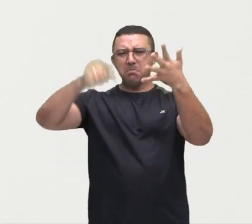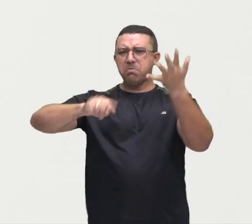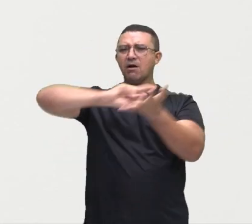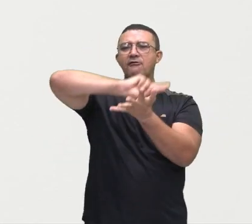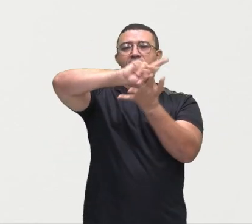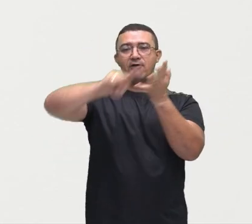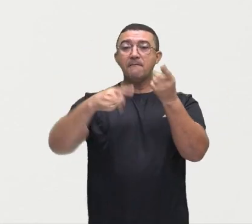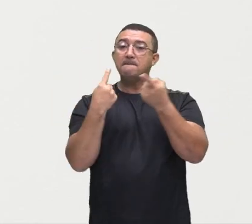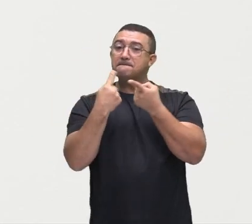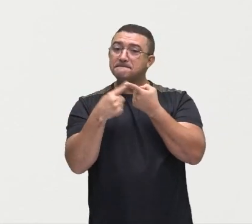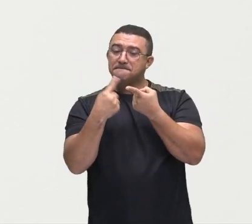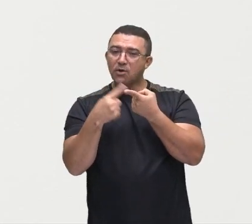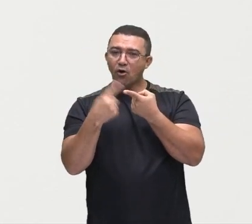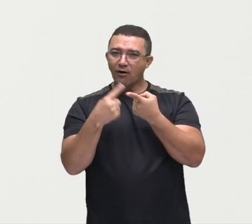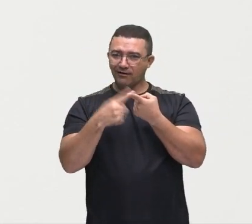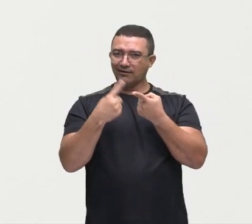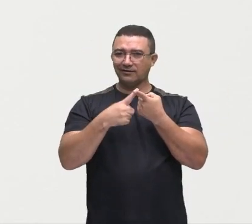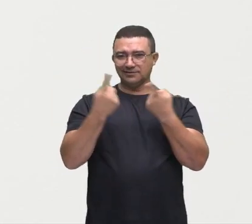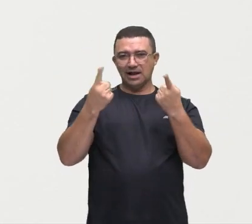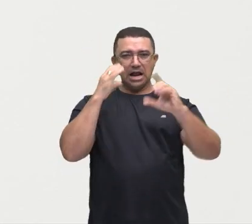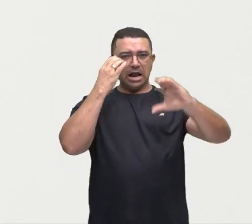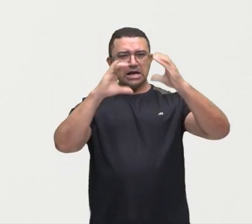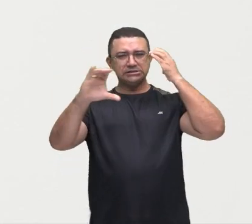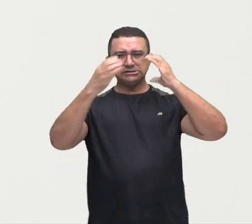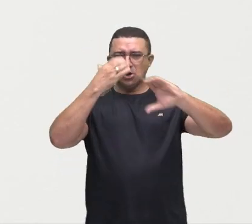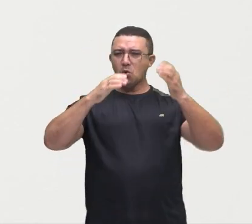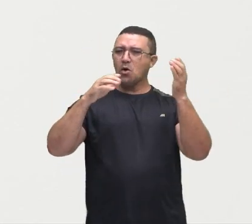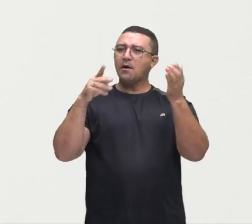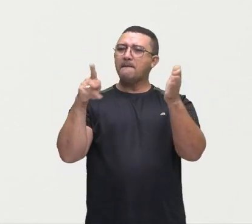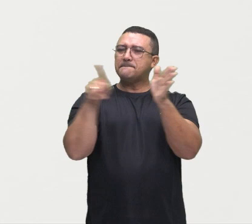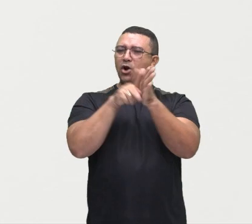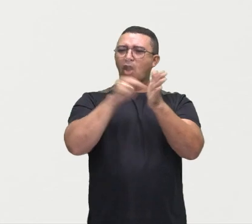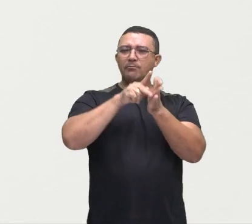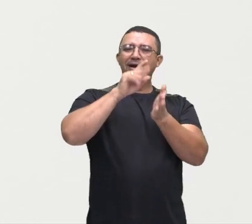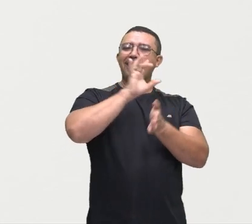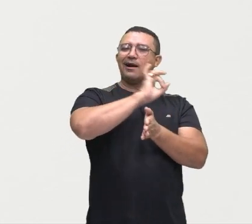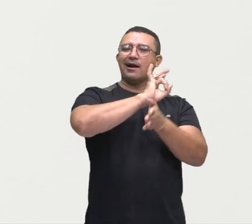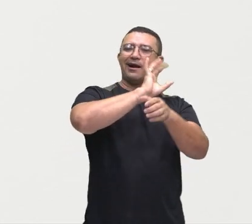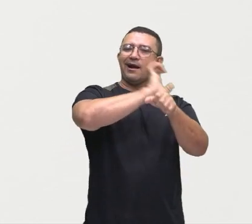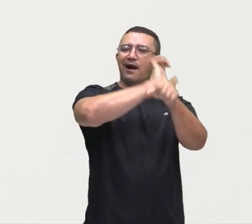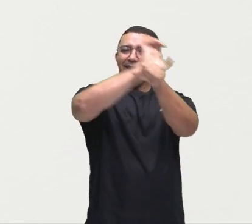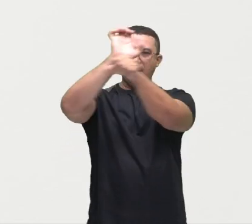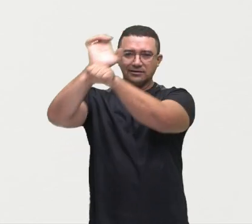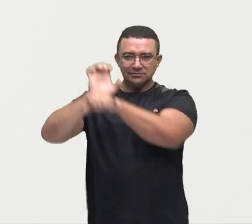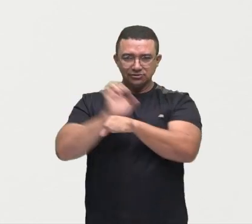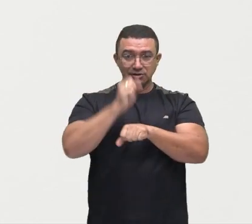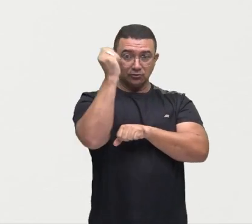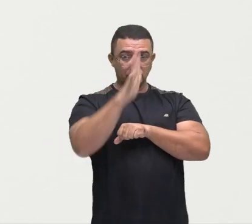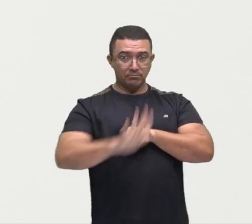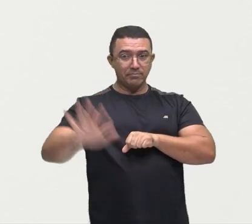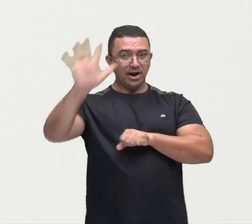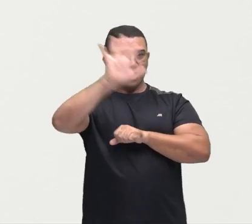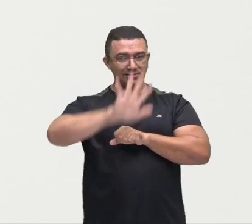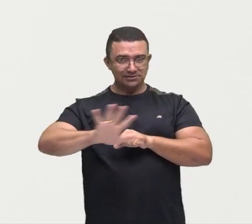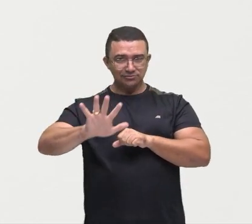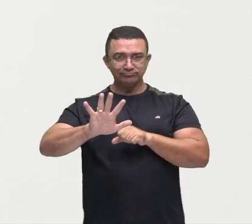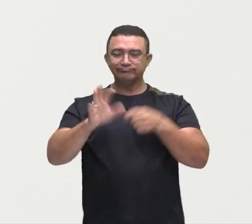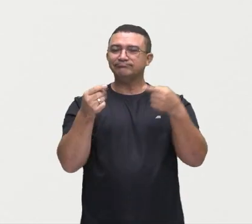ele homenageava todos os estados brasileiros. Lendo isso aqui, eu já entendo, eu já compreendo que